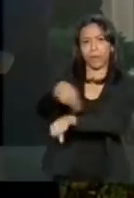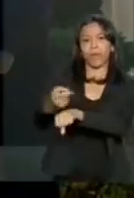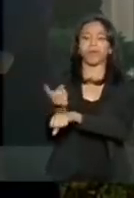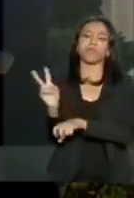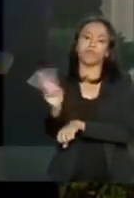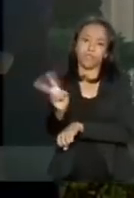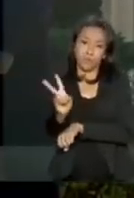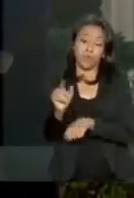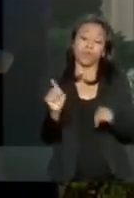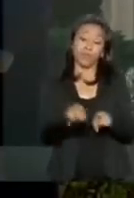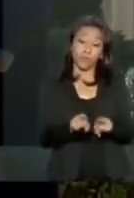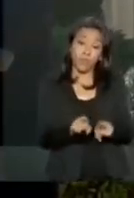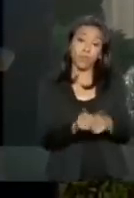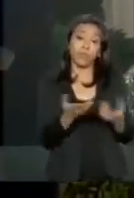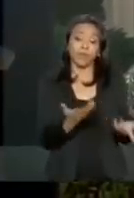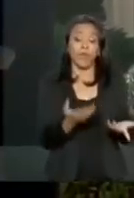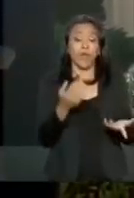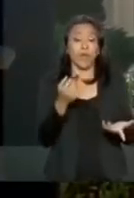Unidos pudessem